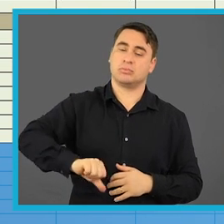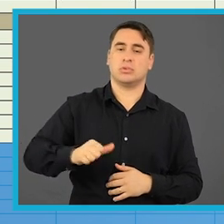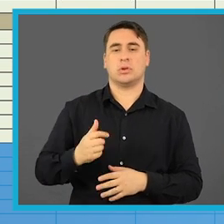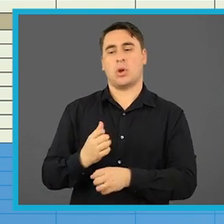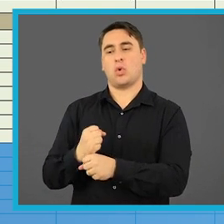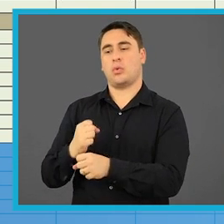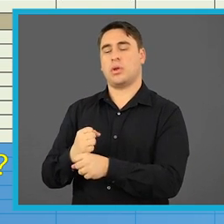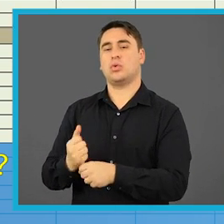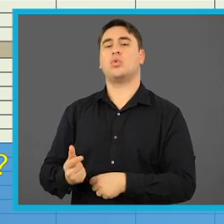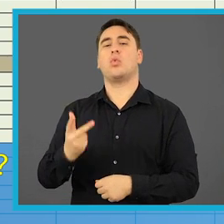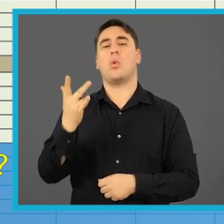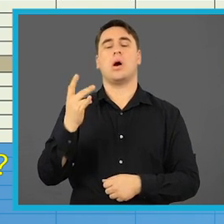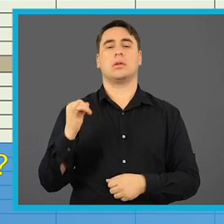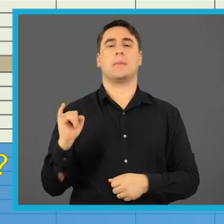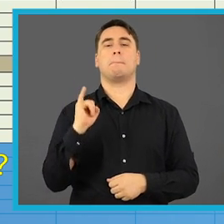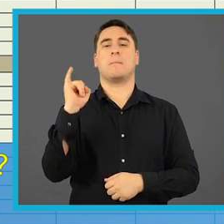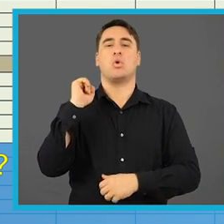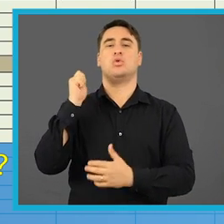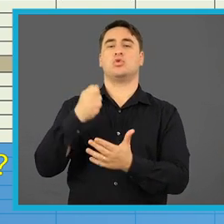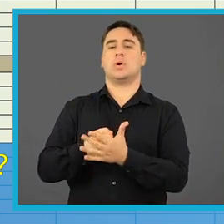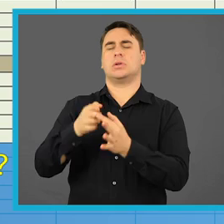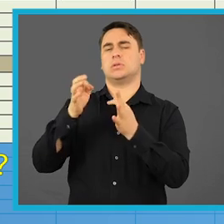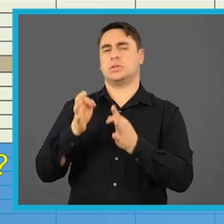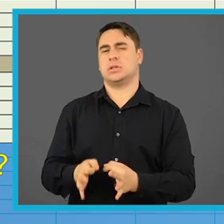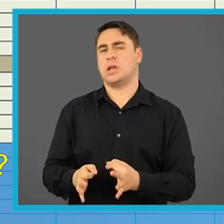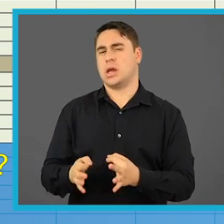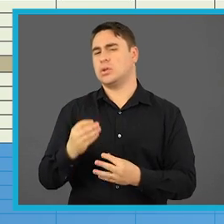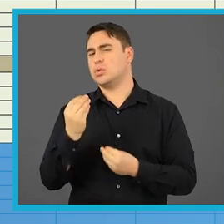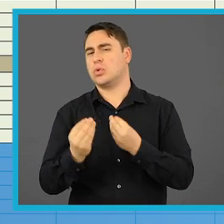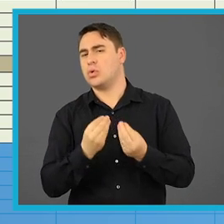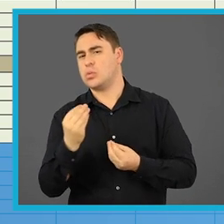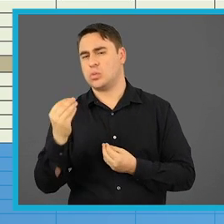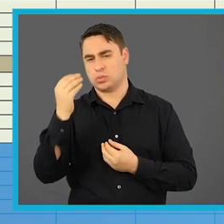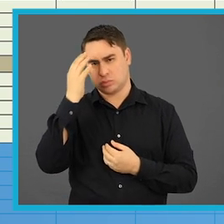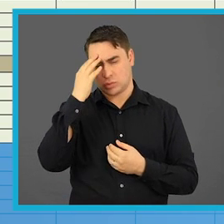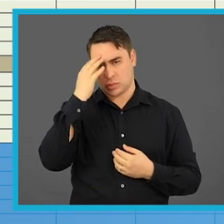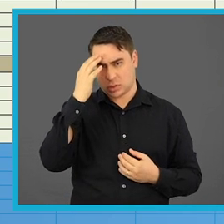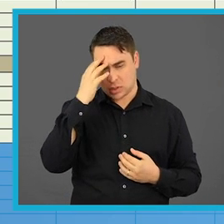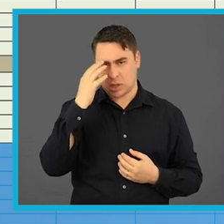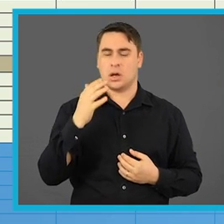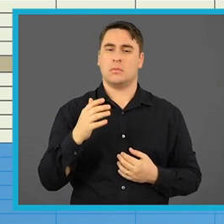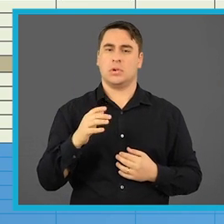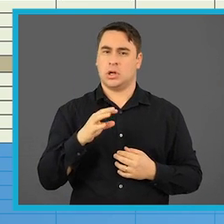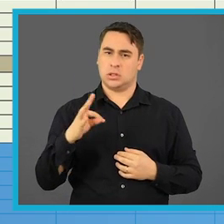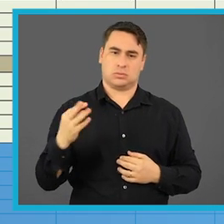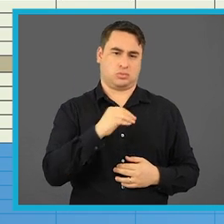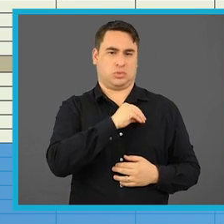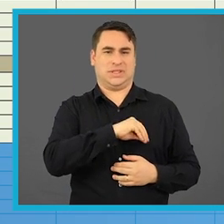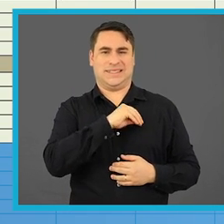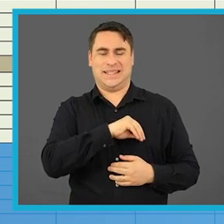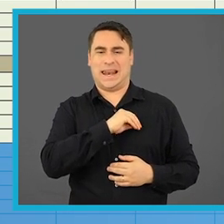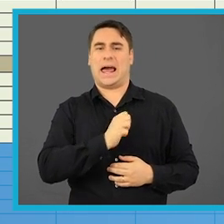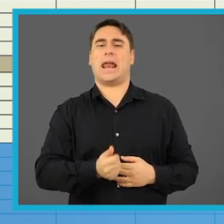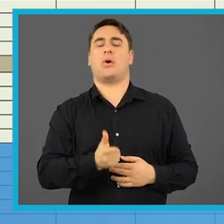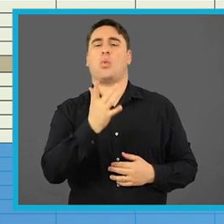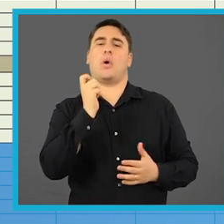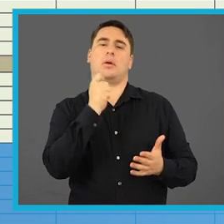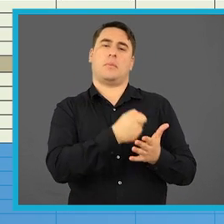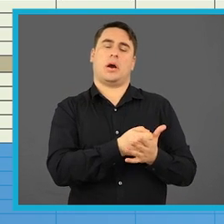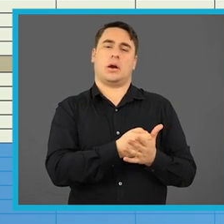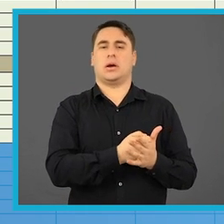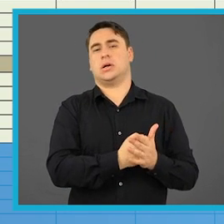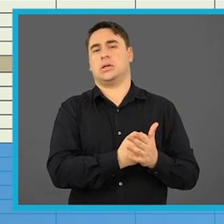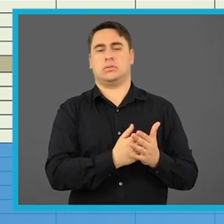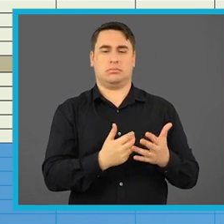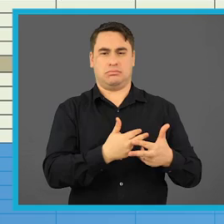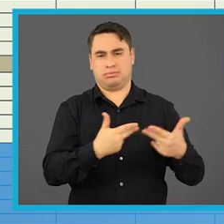gastos com contador? E meus impostos, estou pagando eles certinho? Quanto que eu estou pagando por mês? Quanto estou pagando de salário?